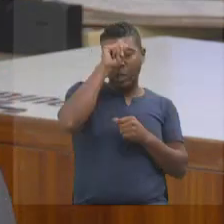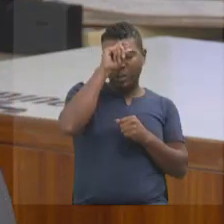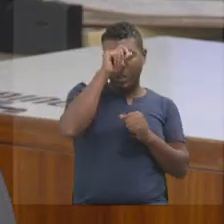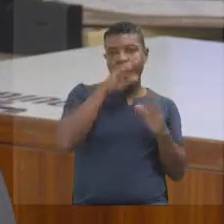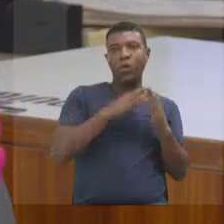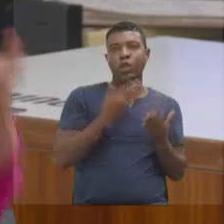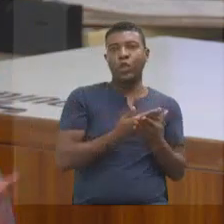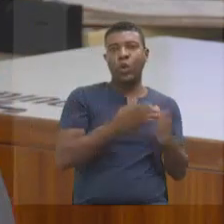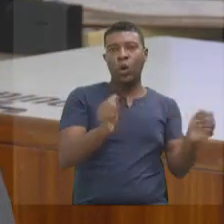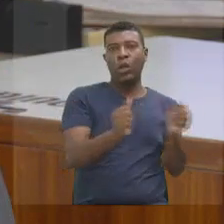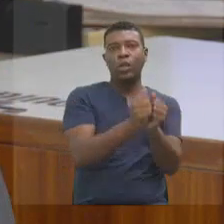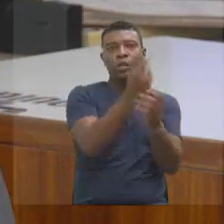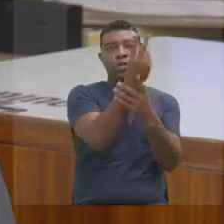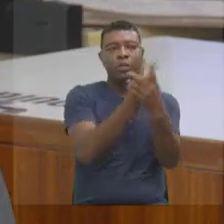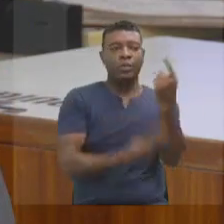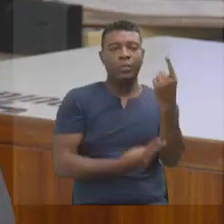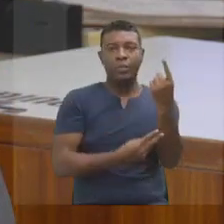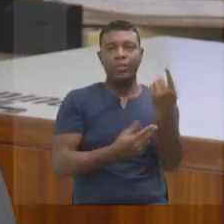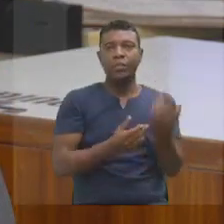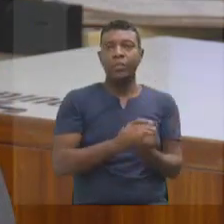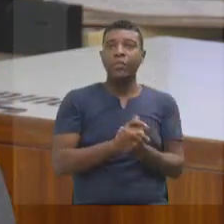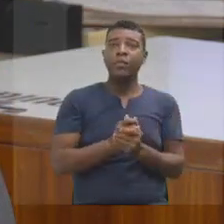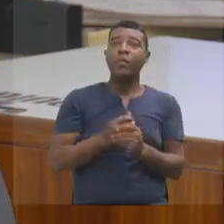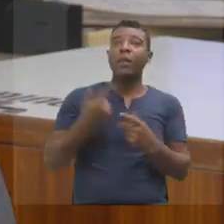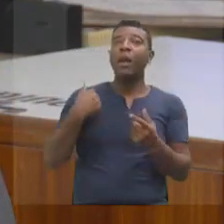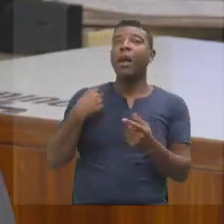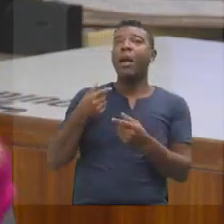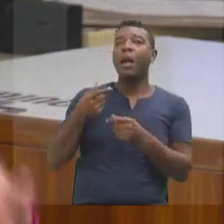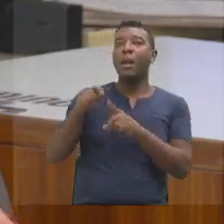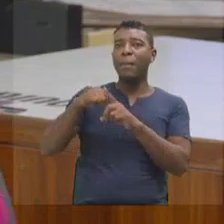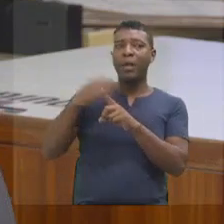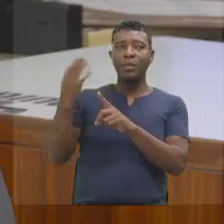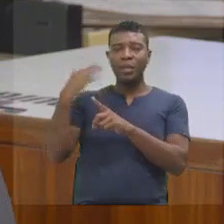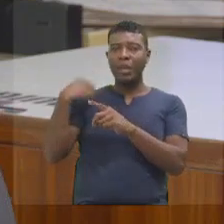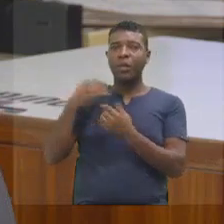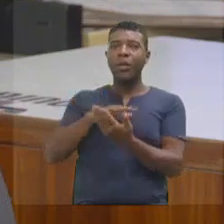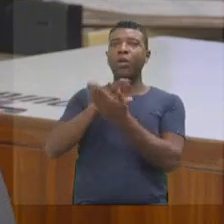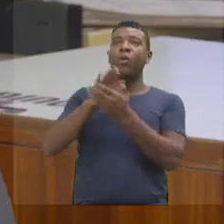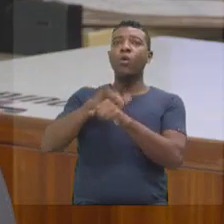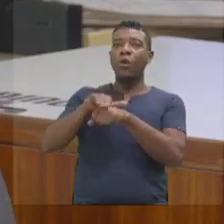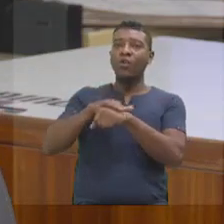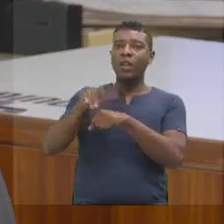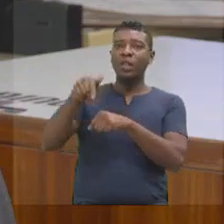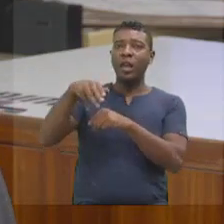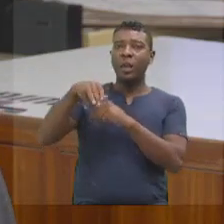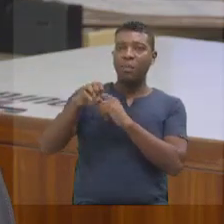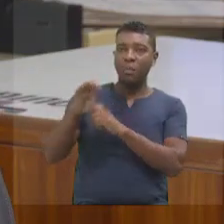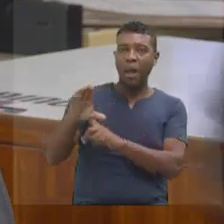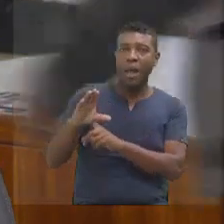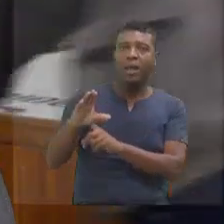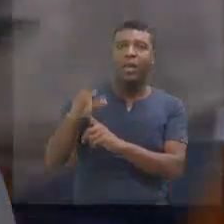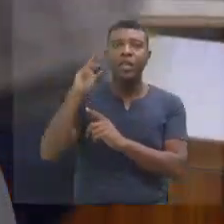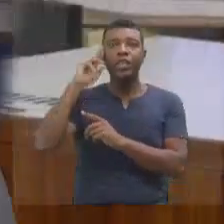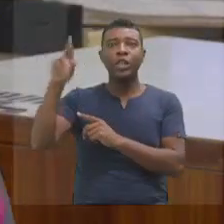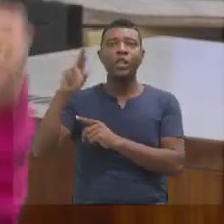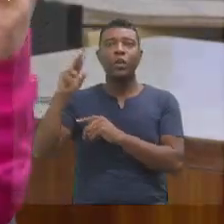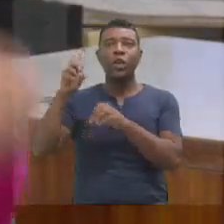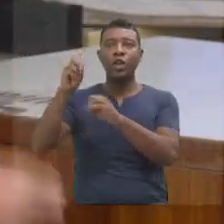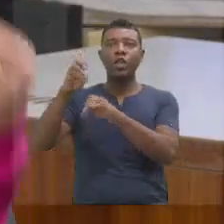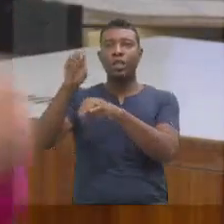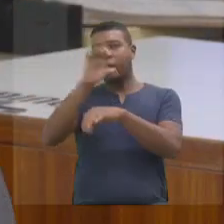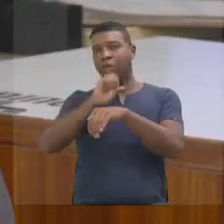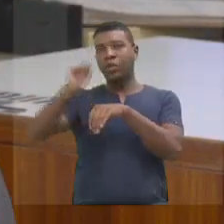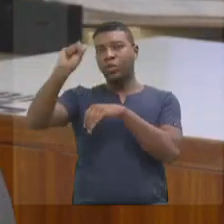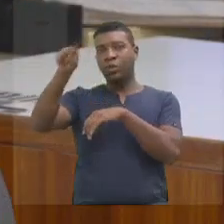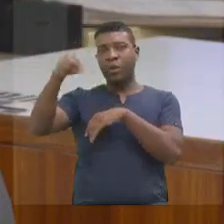em Brasília mês passado conversei com a Denise que a coordenadora de ensino superior do MEC a diretora de ensino superior do MEC e ela disse